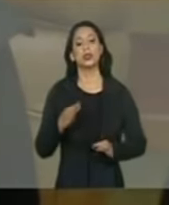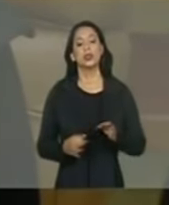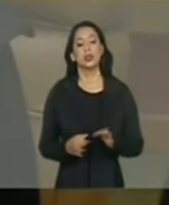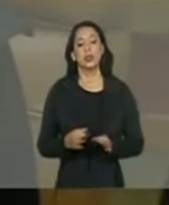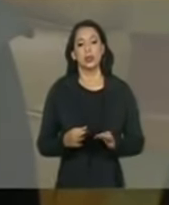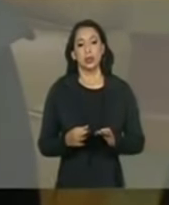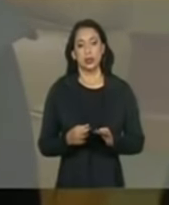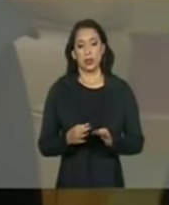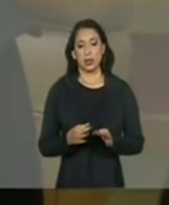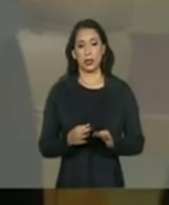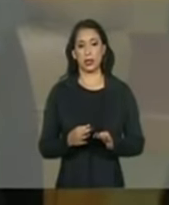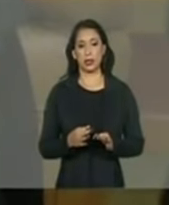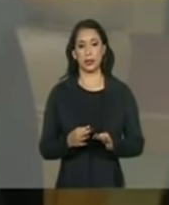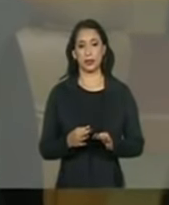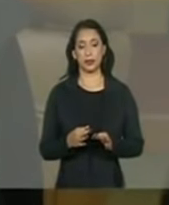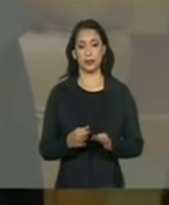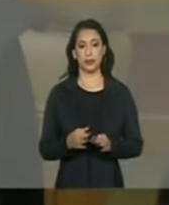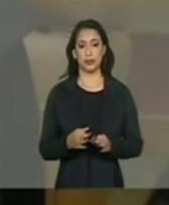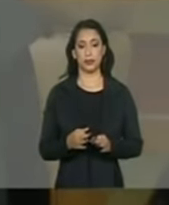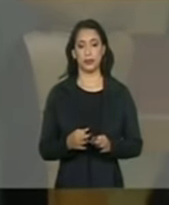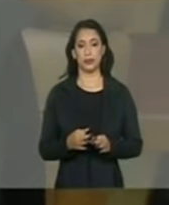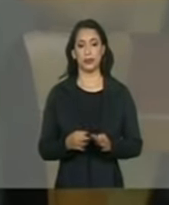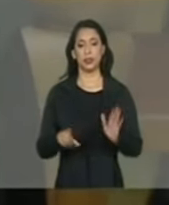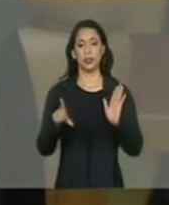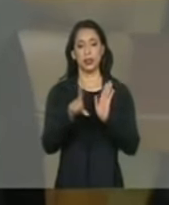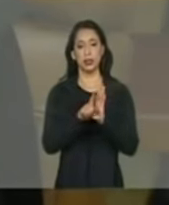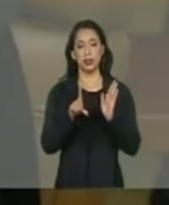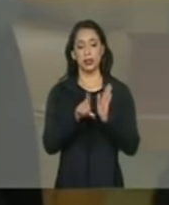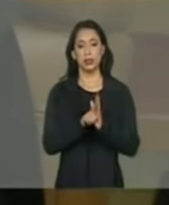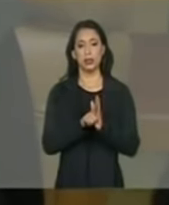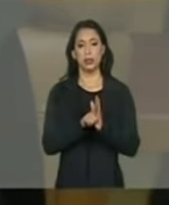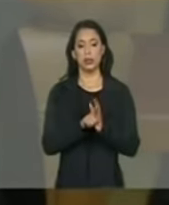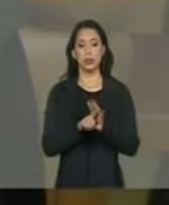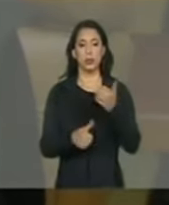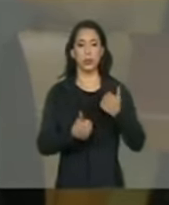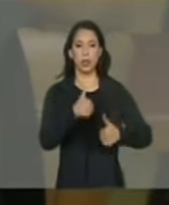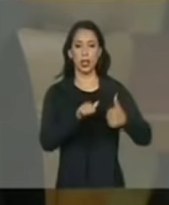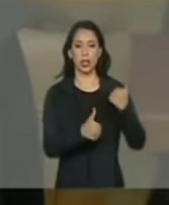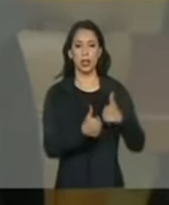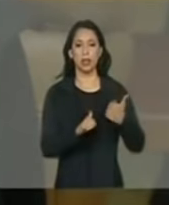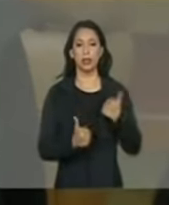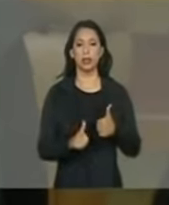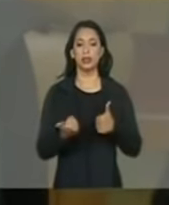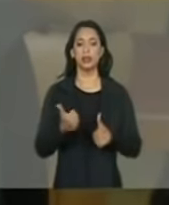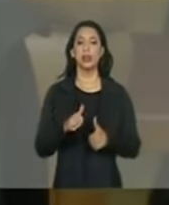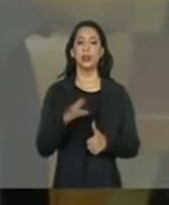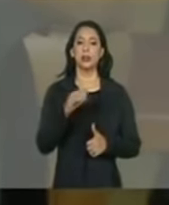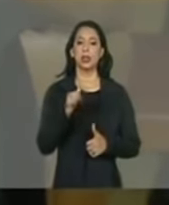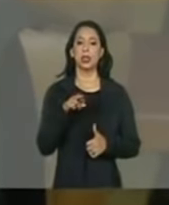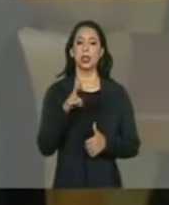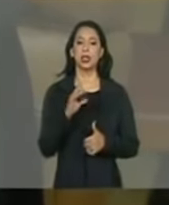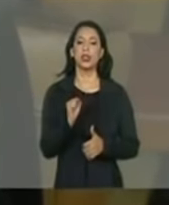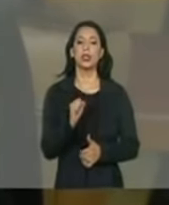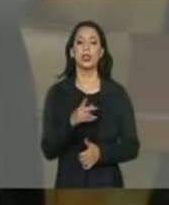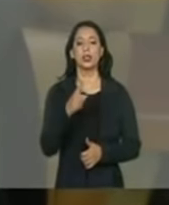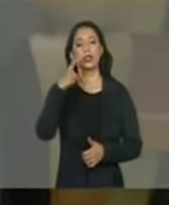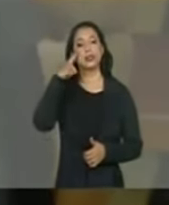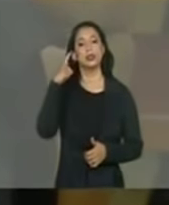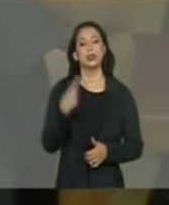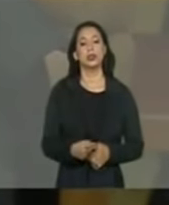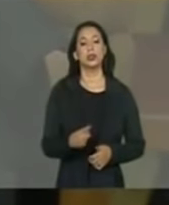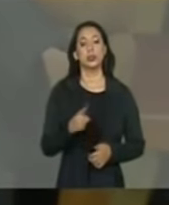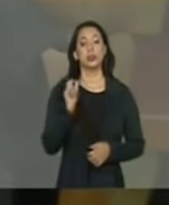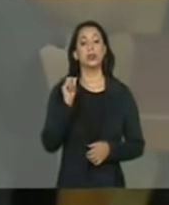odyssey moon rescisório que legitima o exame do mérito da causa e autoriza até mesmo quando for o caso a